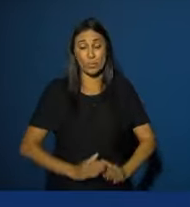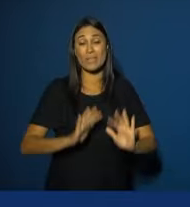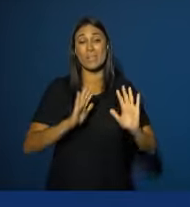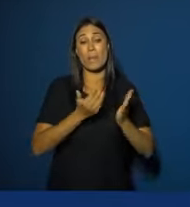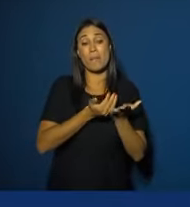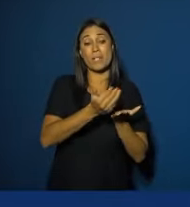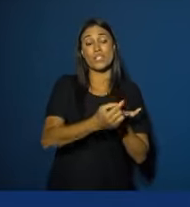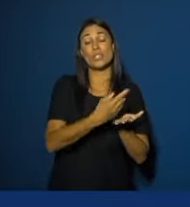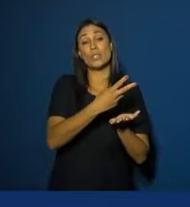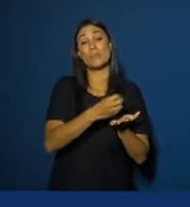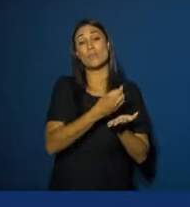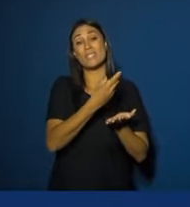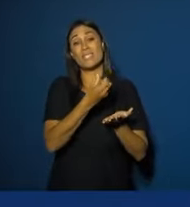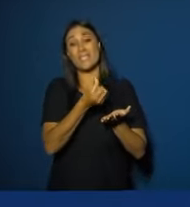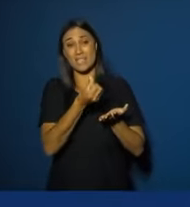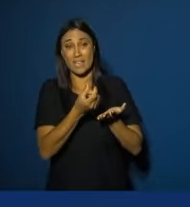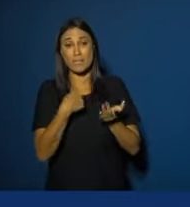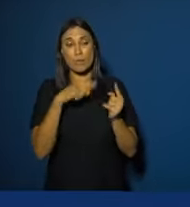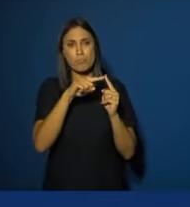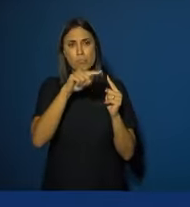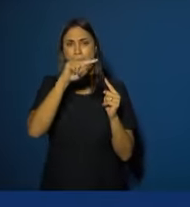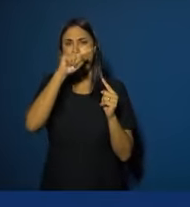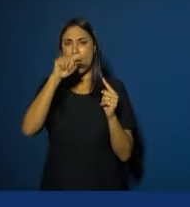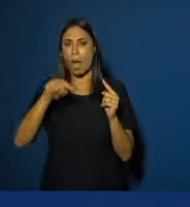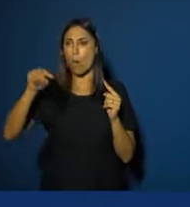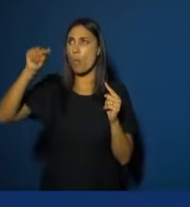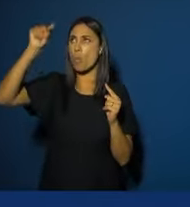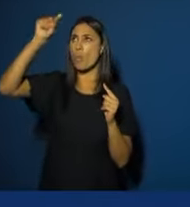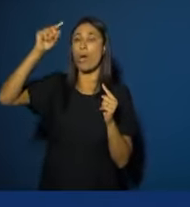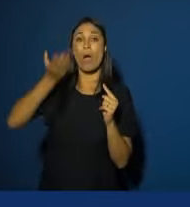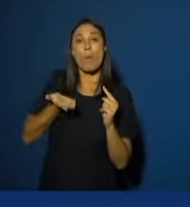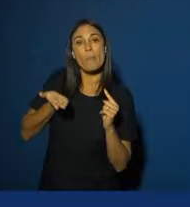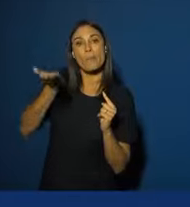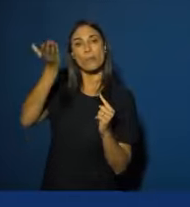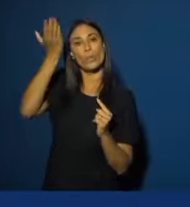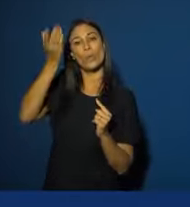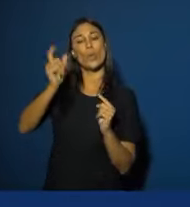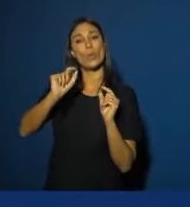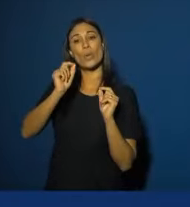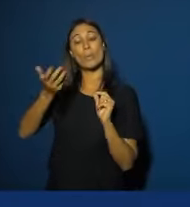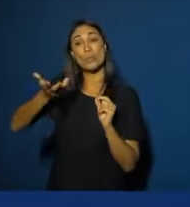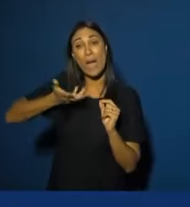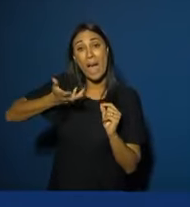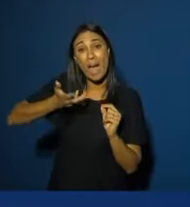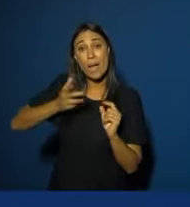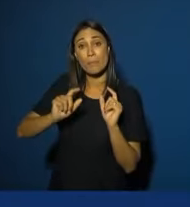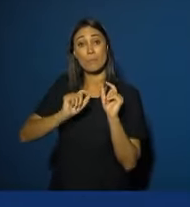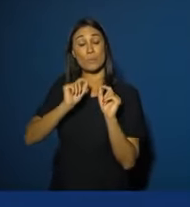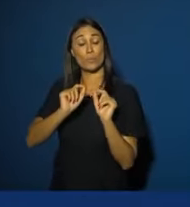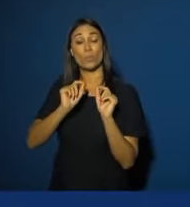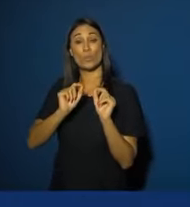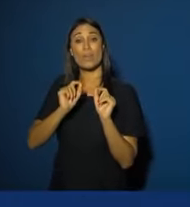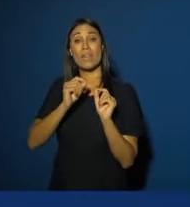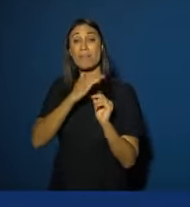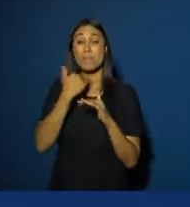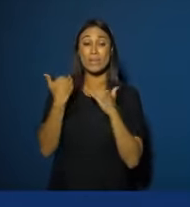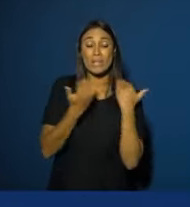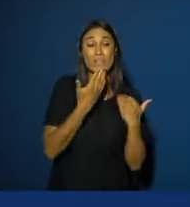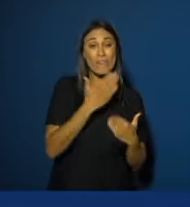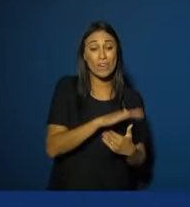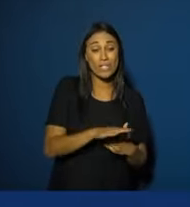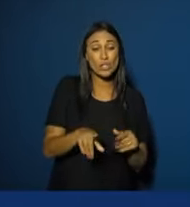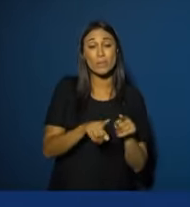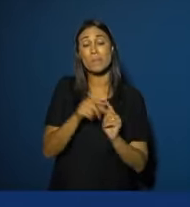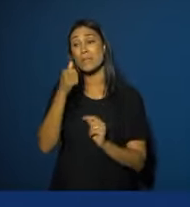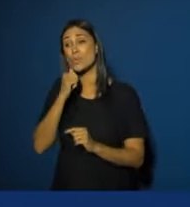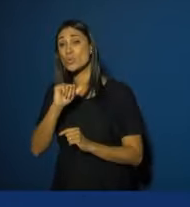de 2016, 2017, essa curva mudou e começamos a crescer de forma acelerada a mortalidade infantil e a mortalidade